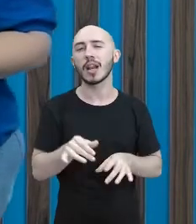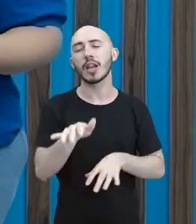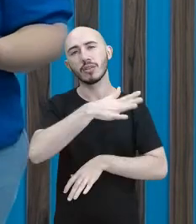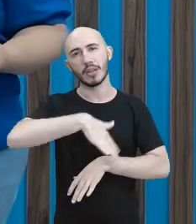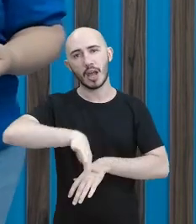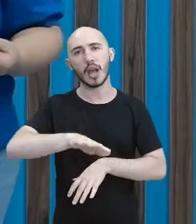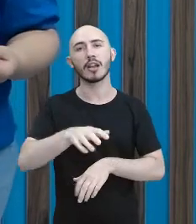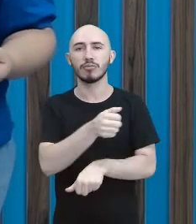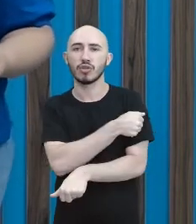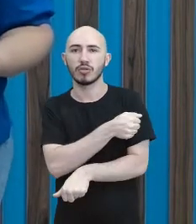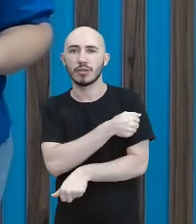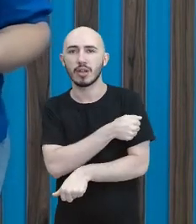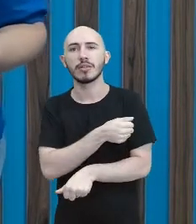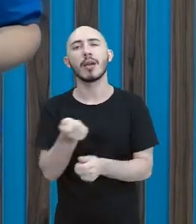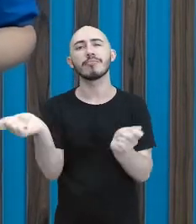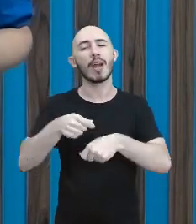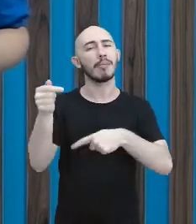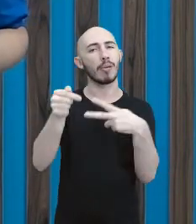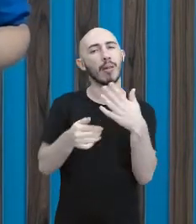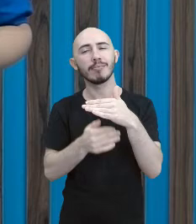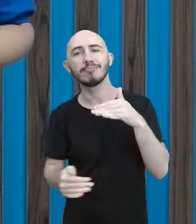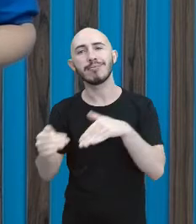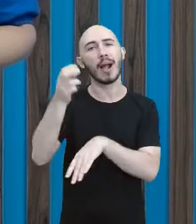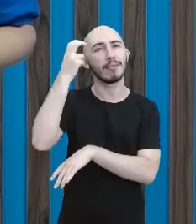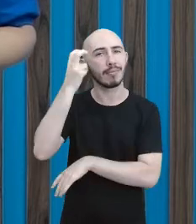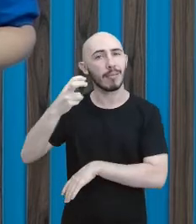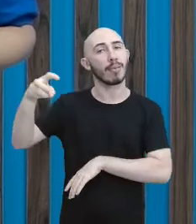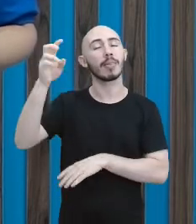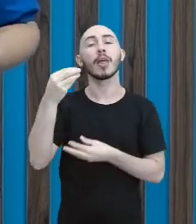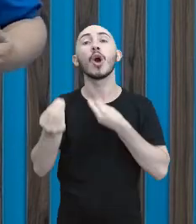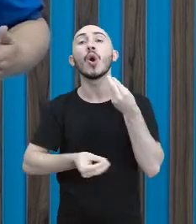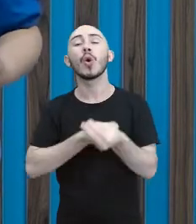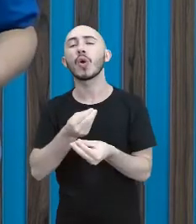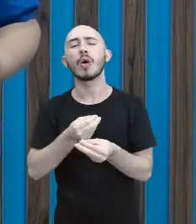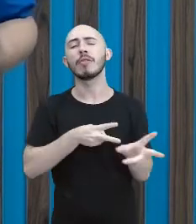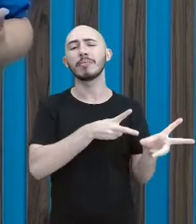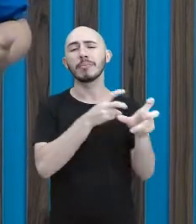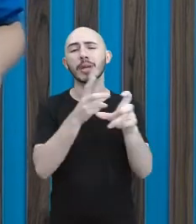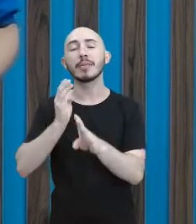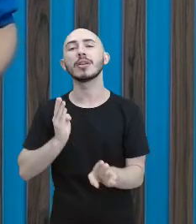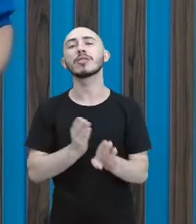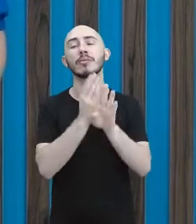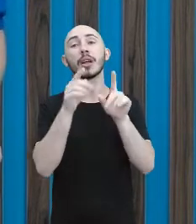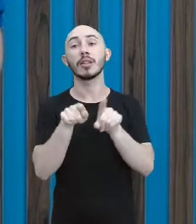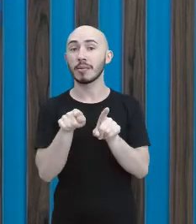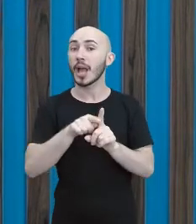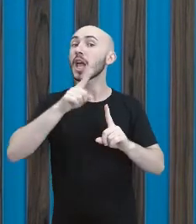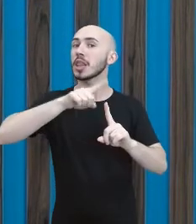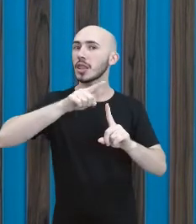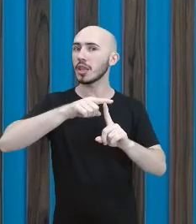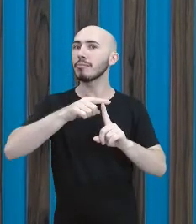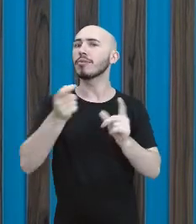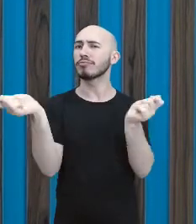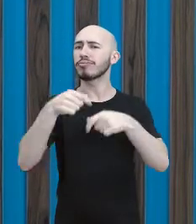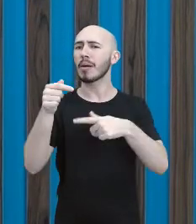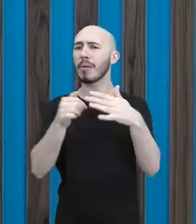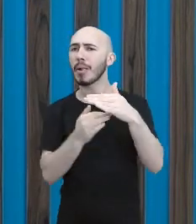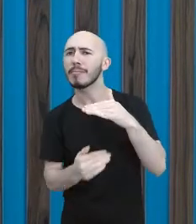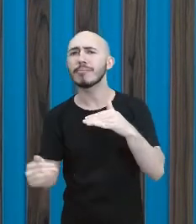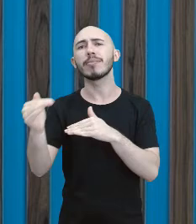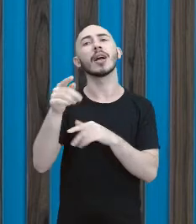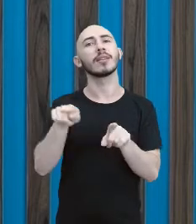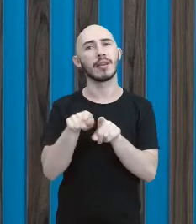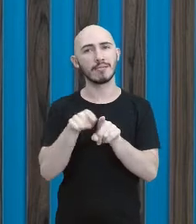tratar um pouco sobre a identificação desses estudantes, os tipos de altas habilidades que a gente pode